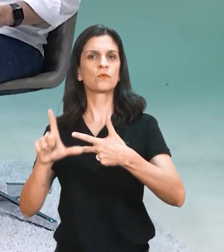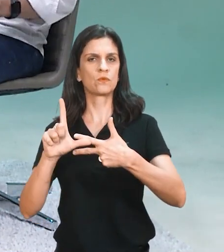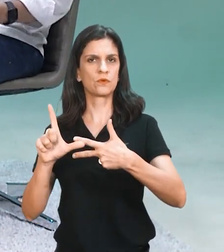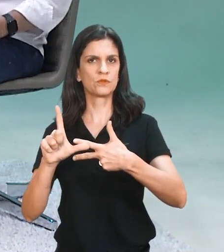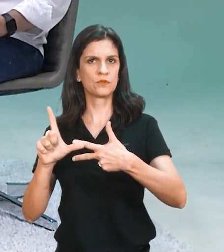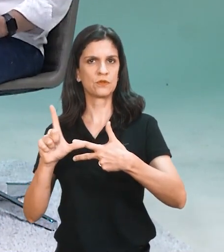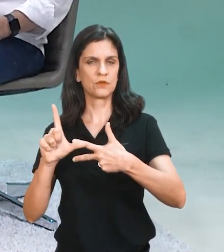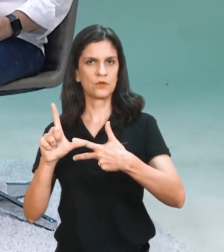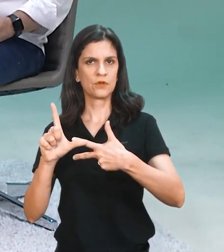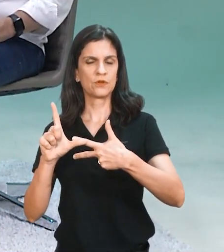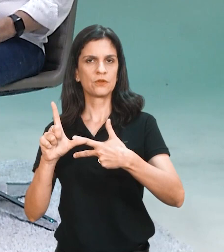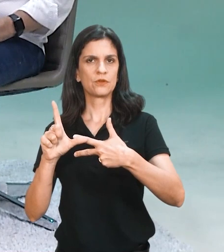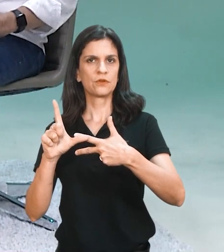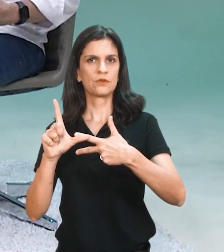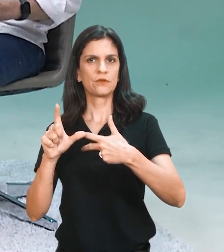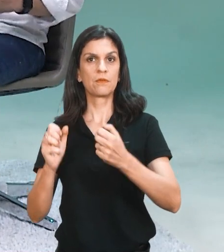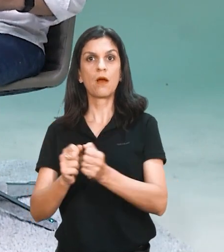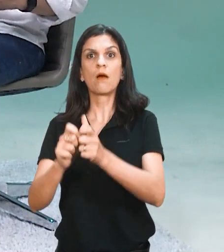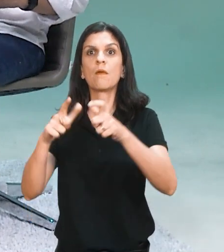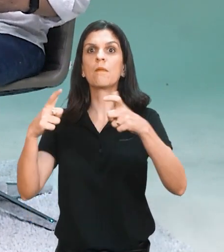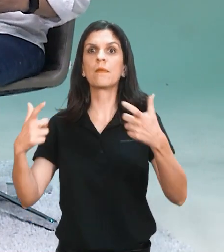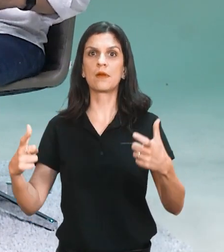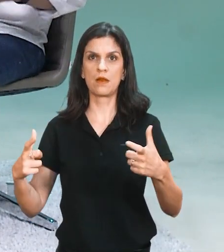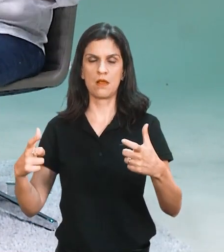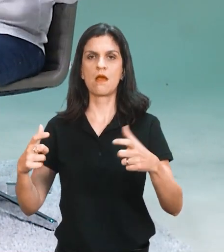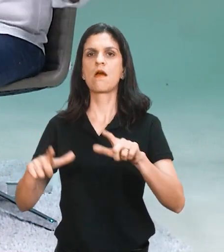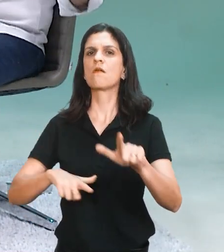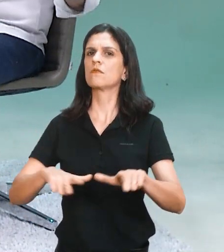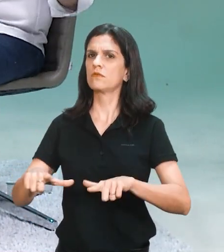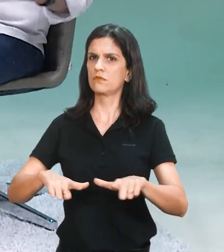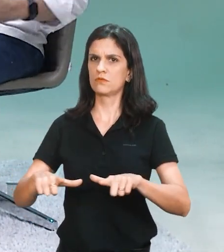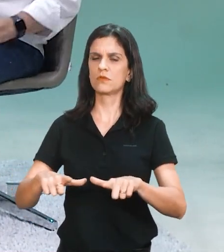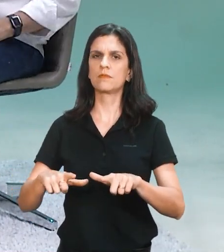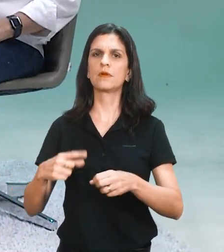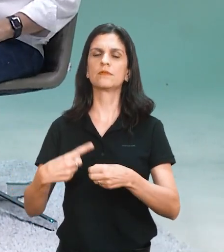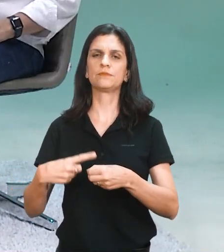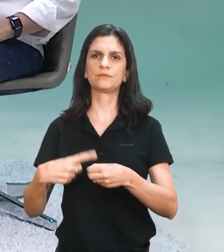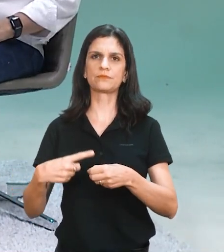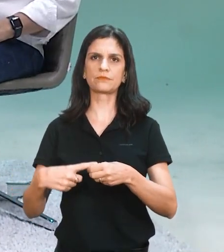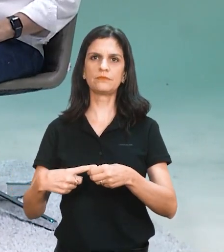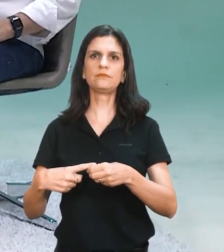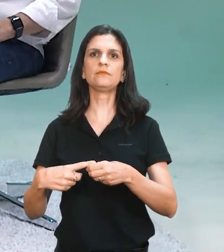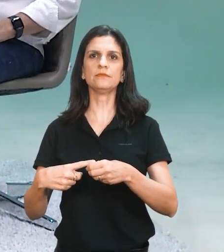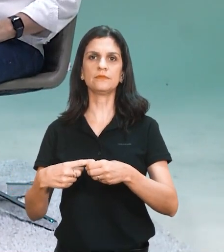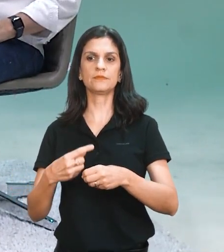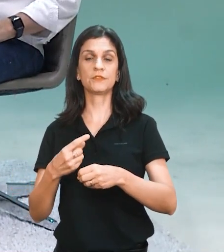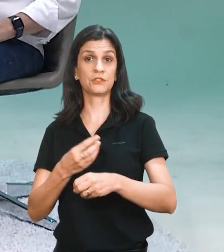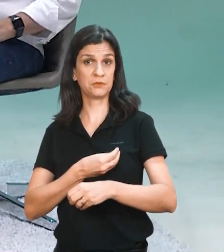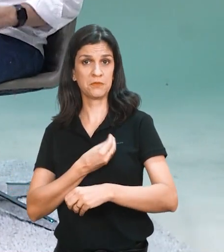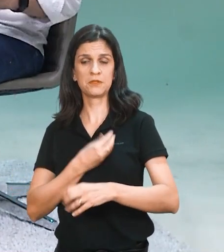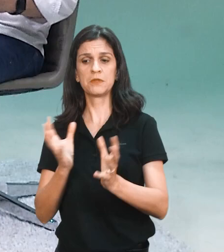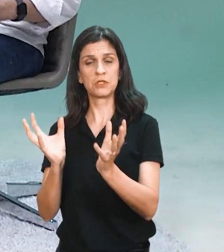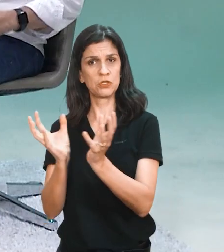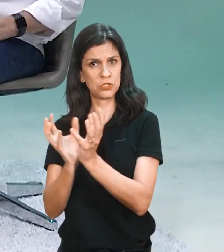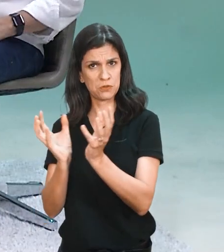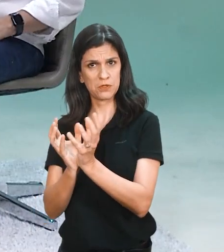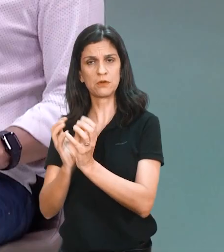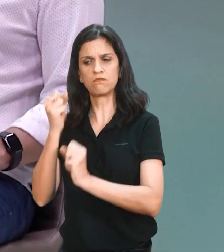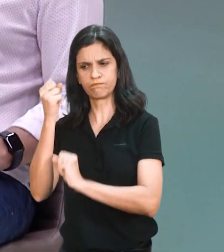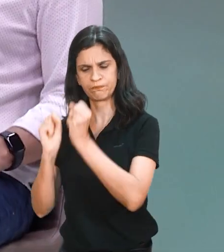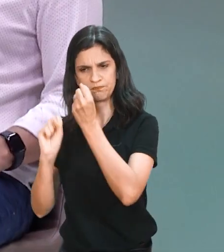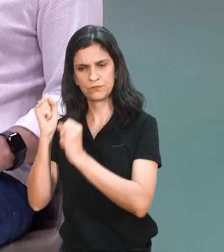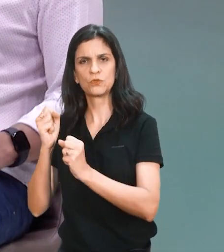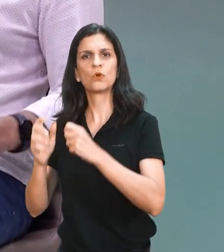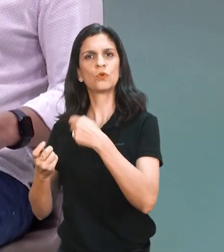de um apoio do legislativo para que eles possam ampliar a sua área de atuação na cidade. E a gente faz parte